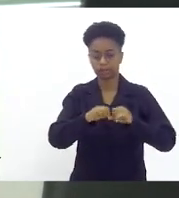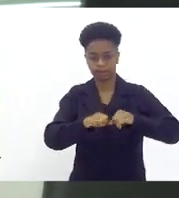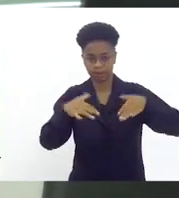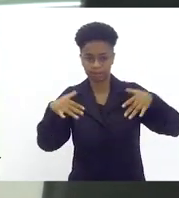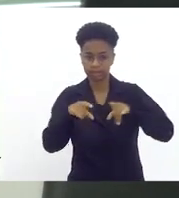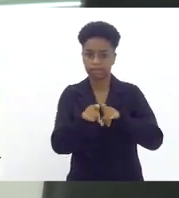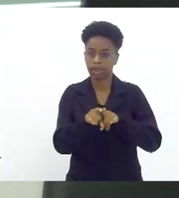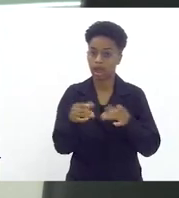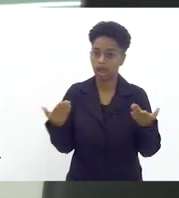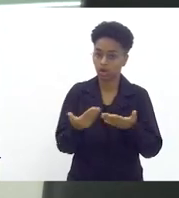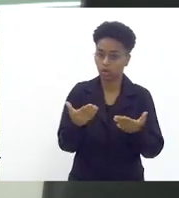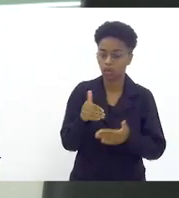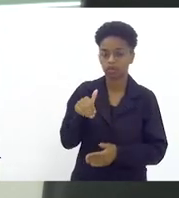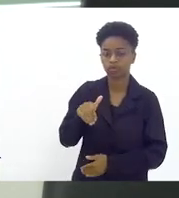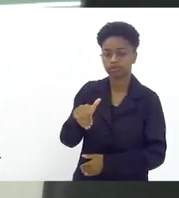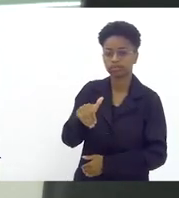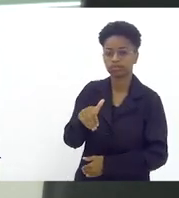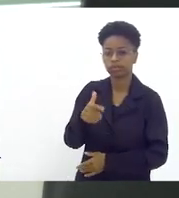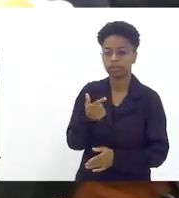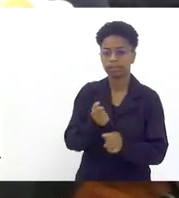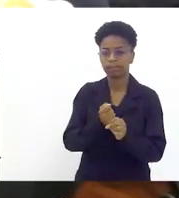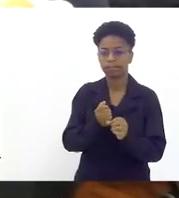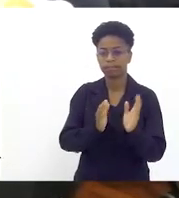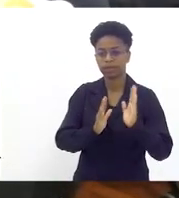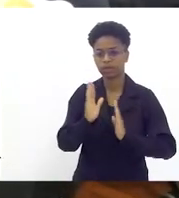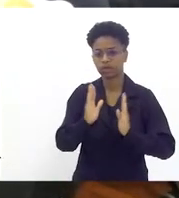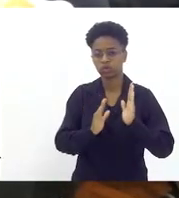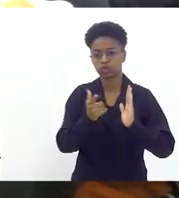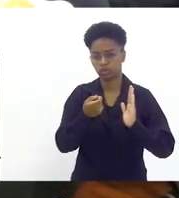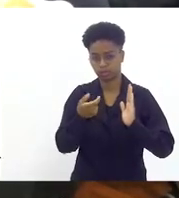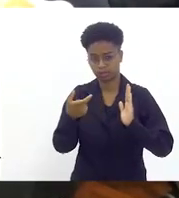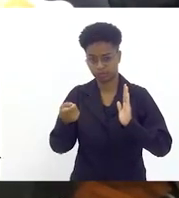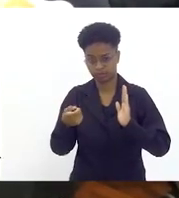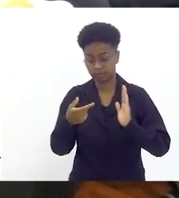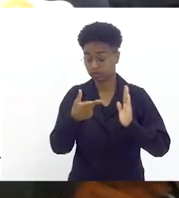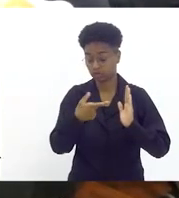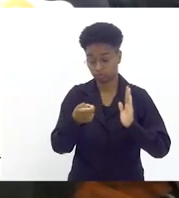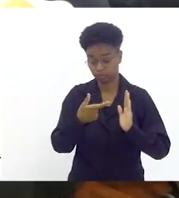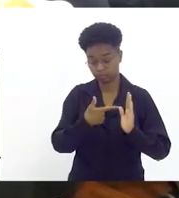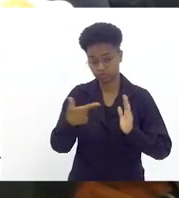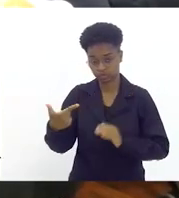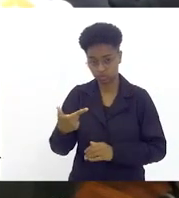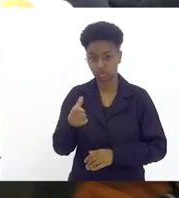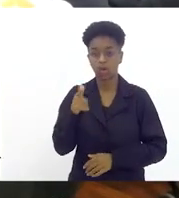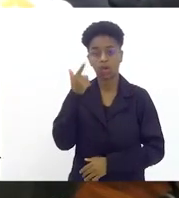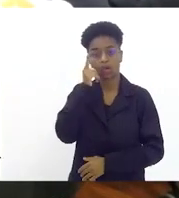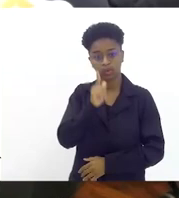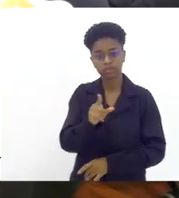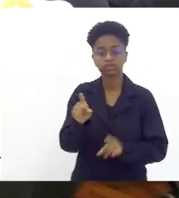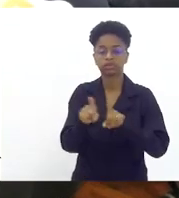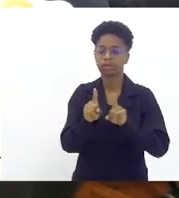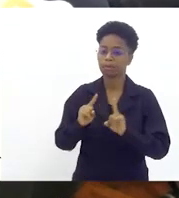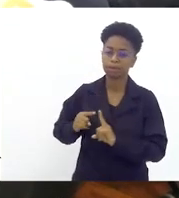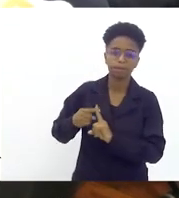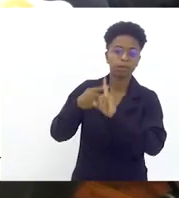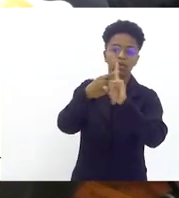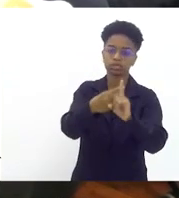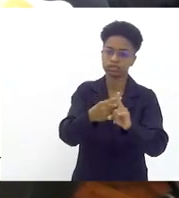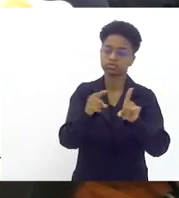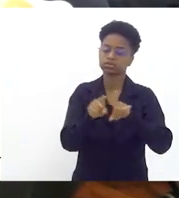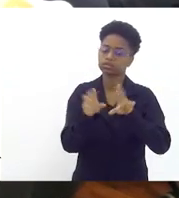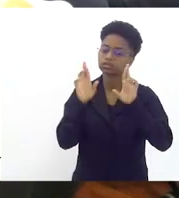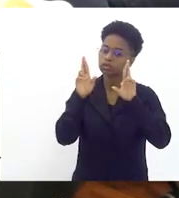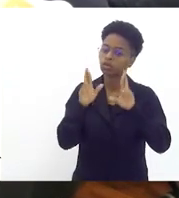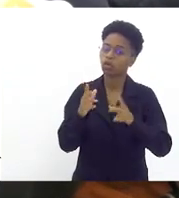mais recentemente, nas últimas eleições de 2022, né, esse saldo aí muito positivo, né, e que a gente possa estar